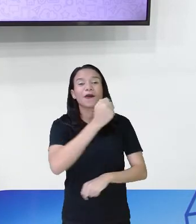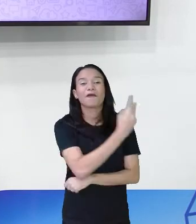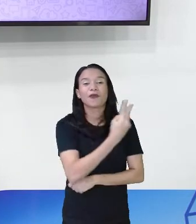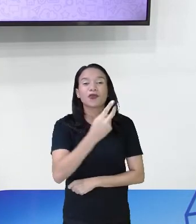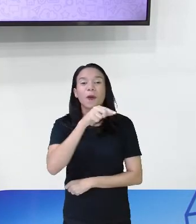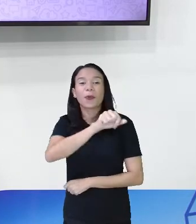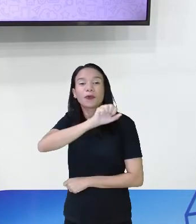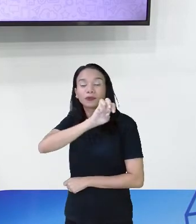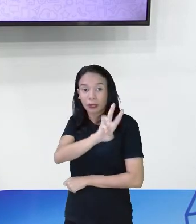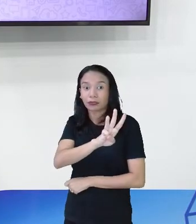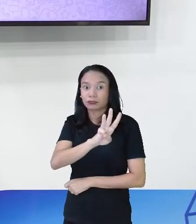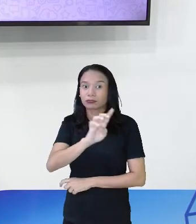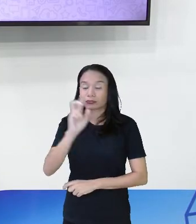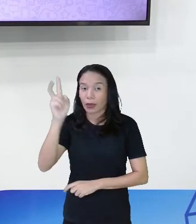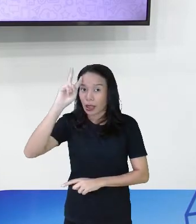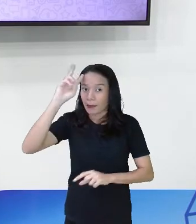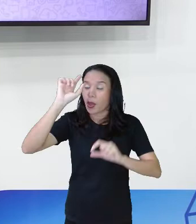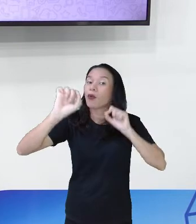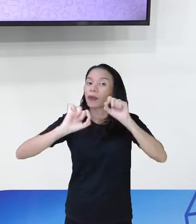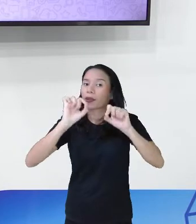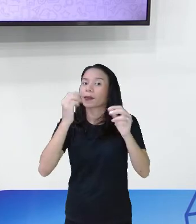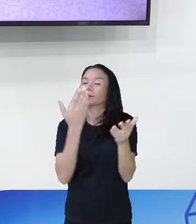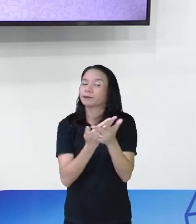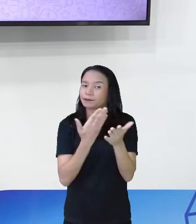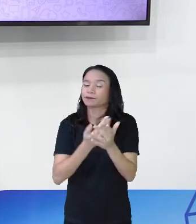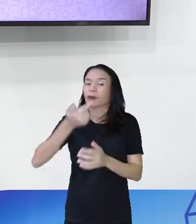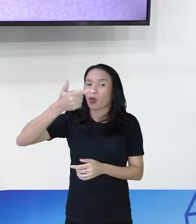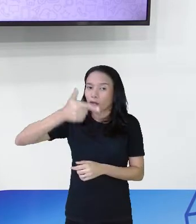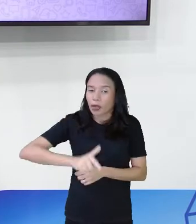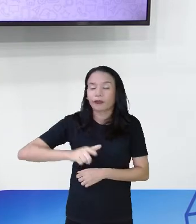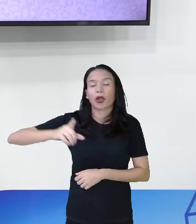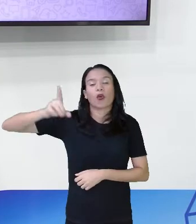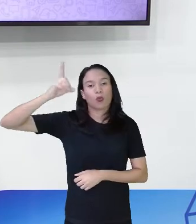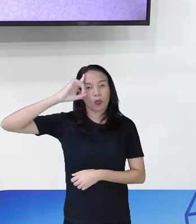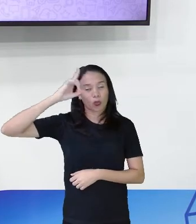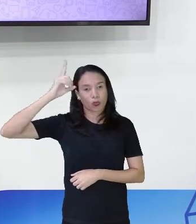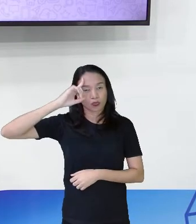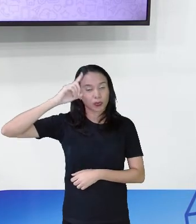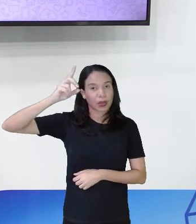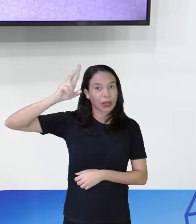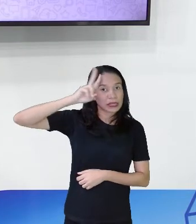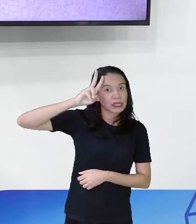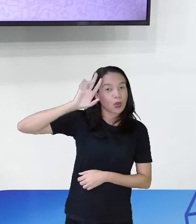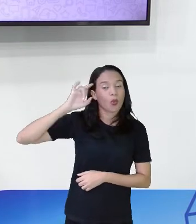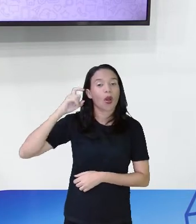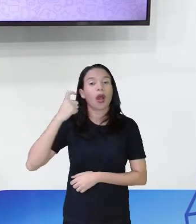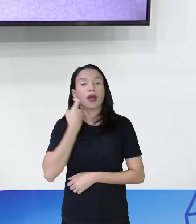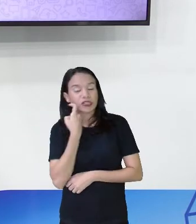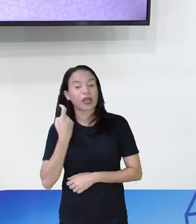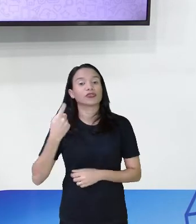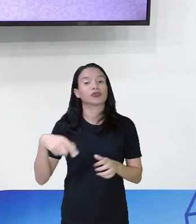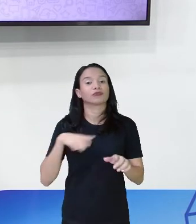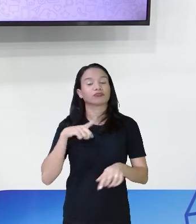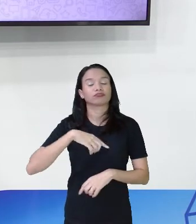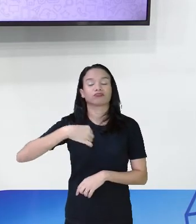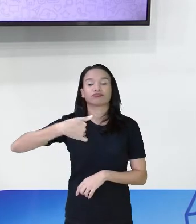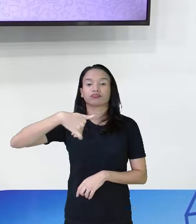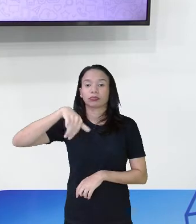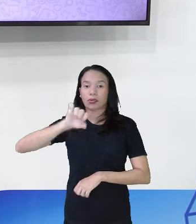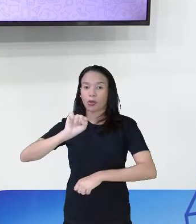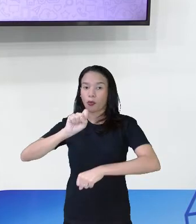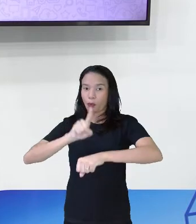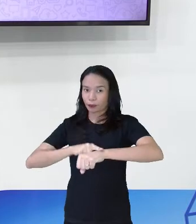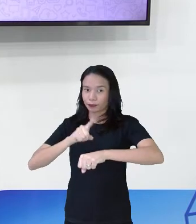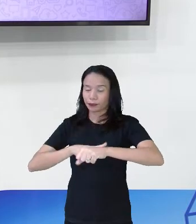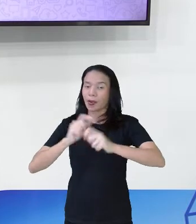TV Nova, lembrando que essas aulas são reprisadas todos os dias de segunda a sexta às 18 horas, tá certo? Então,